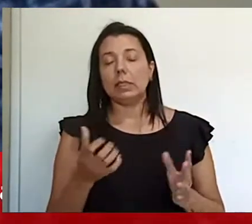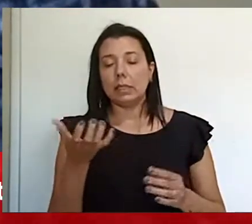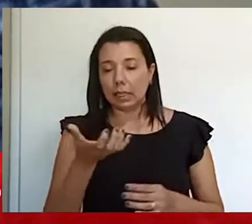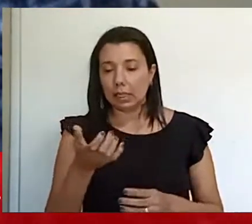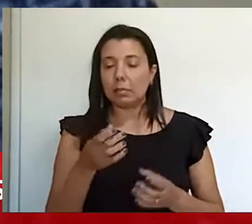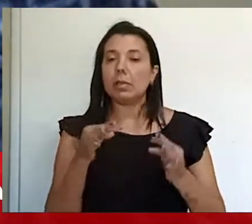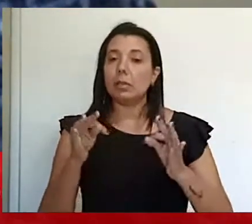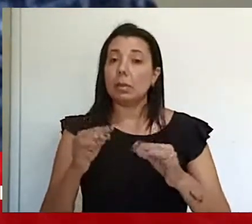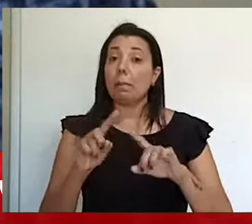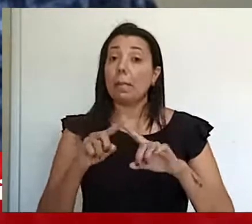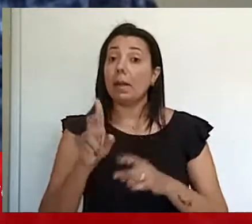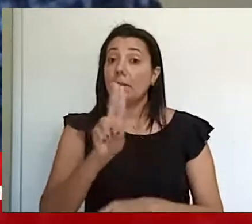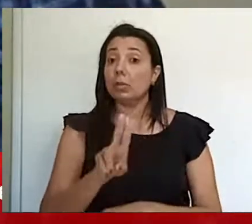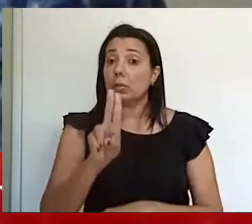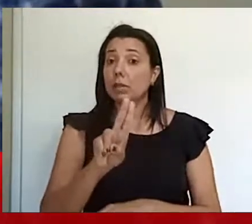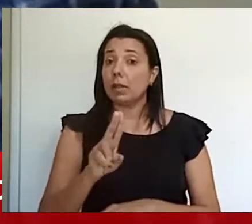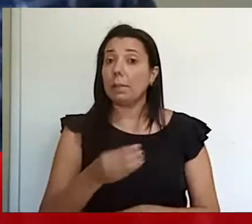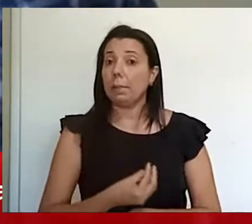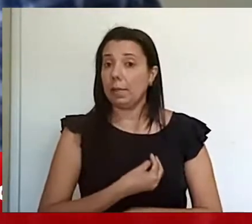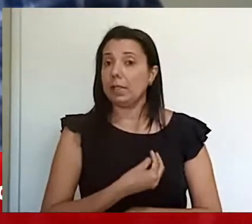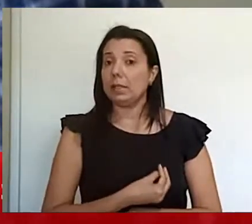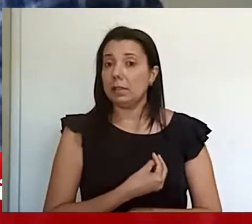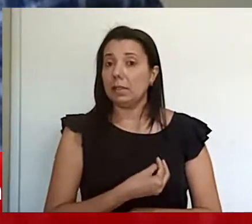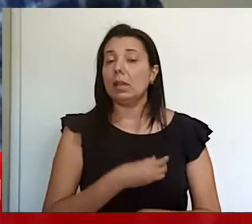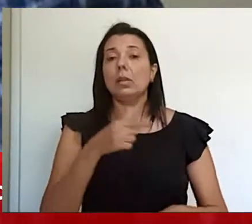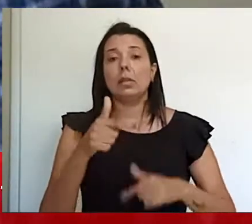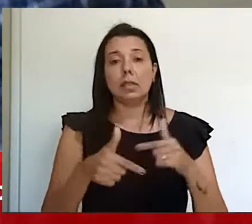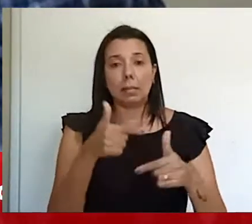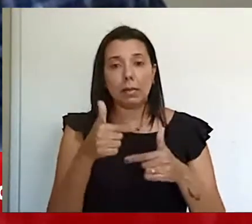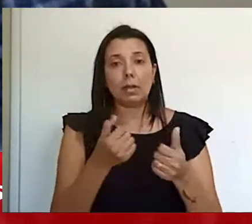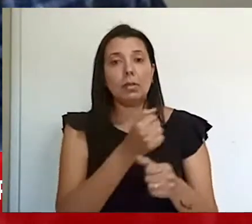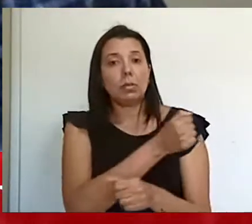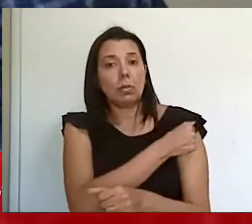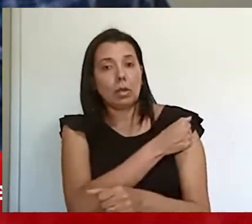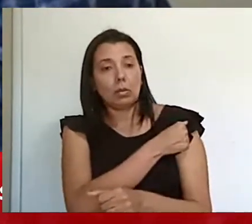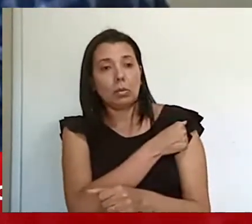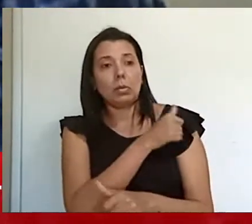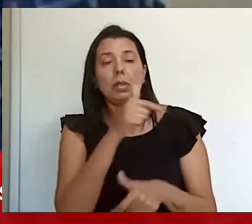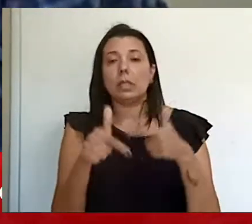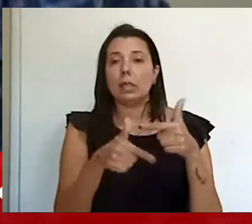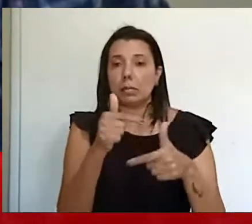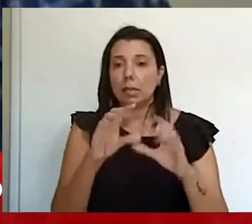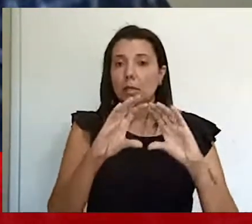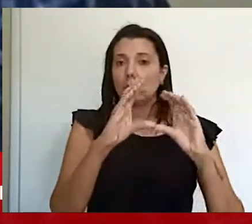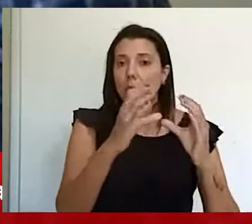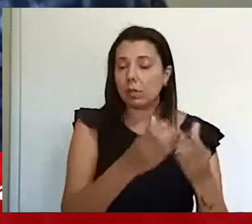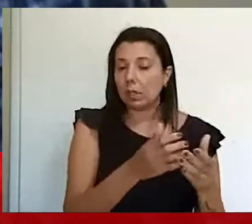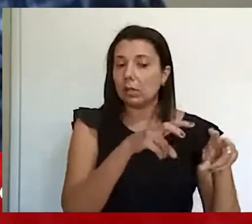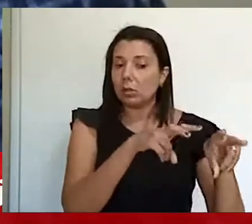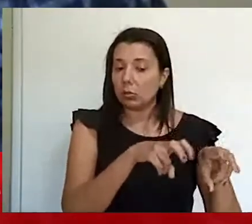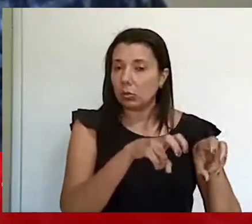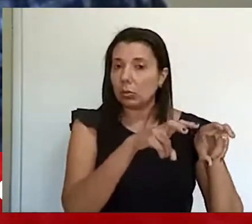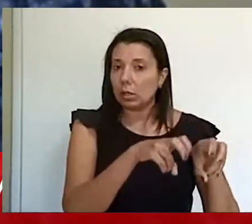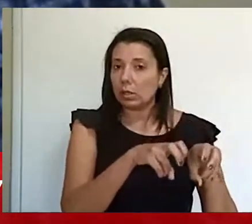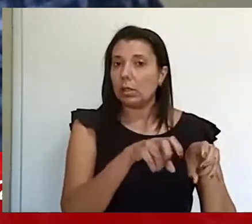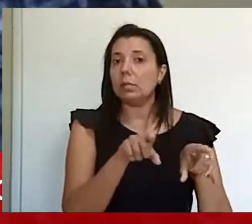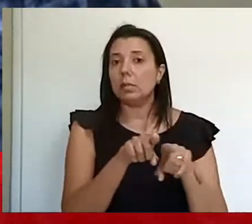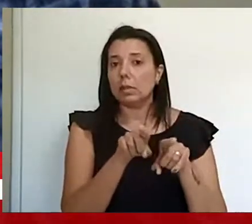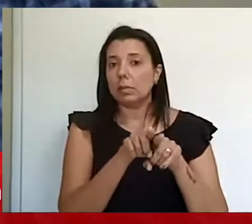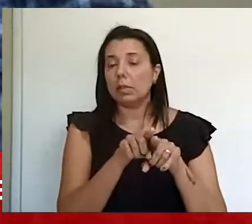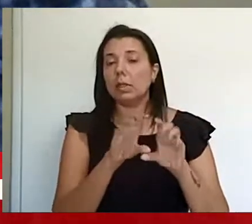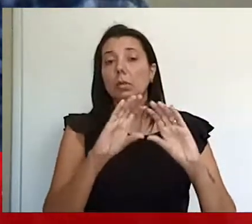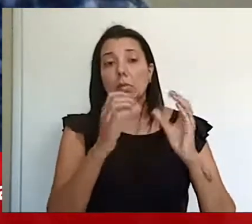usadas presencial, com o trabalho com os estudantes, com o trabalho com a comunidade camponesa, com a comunidade urbana também,